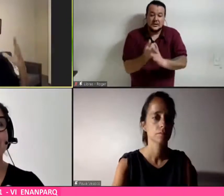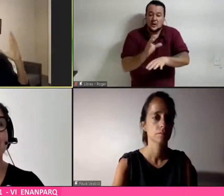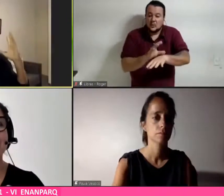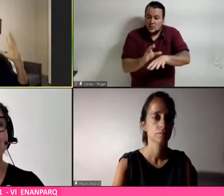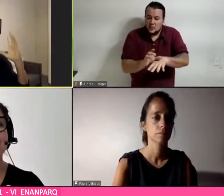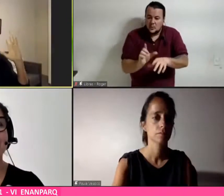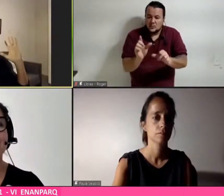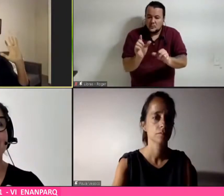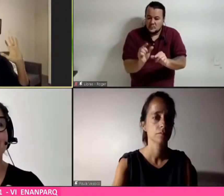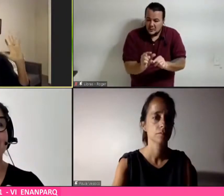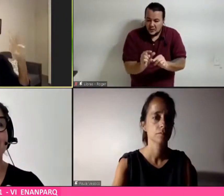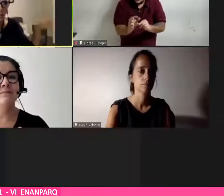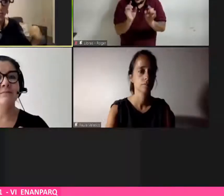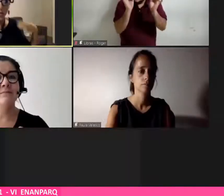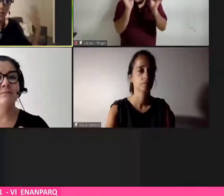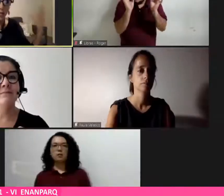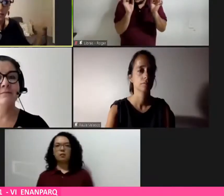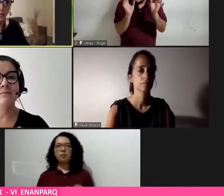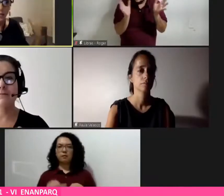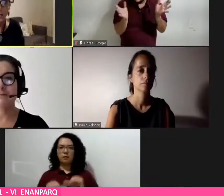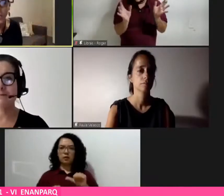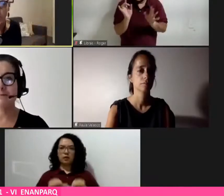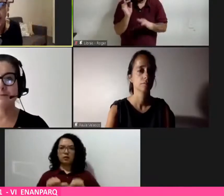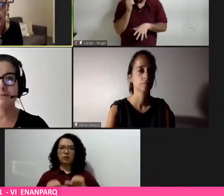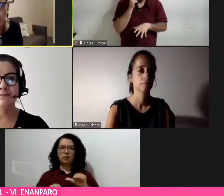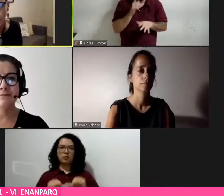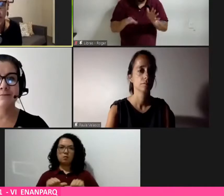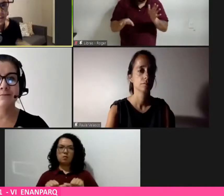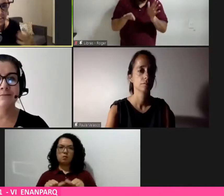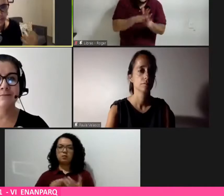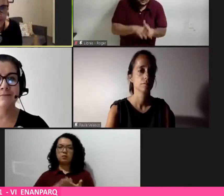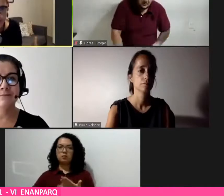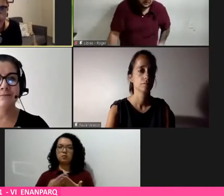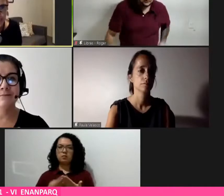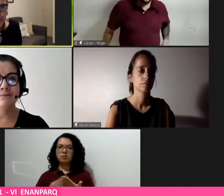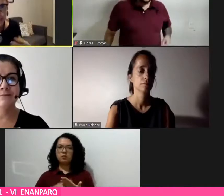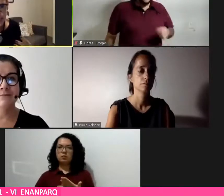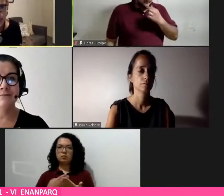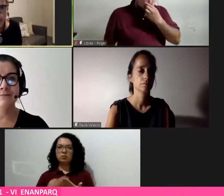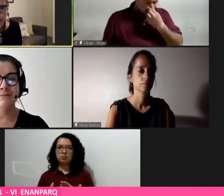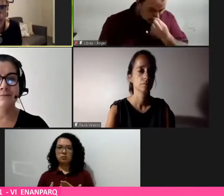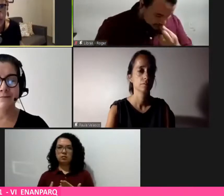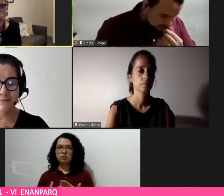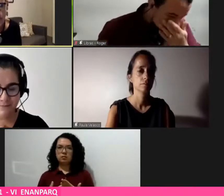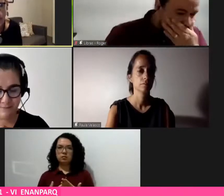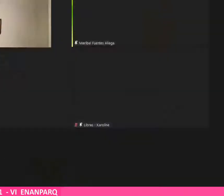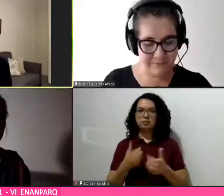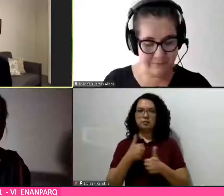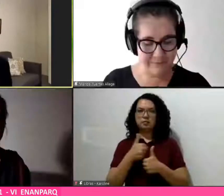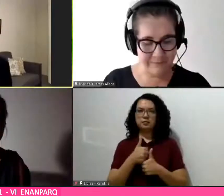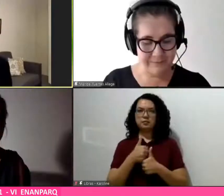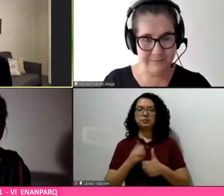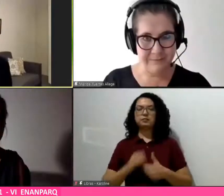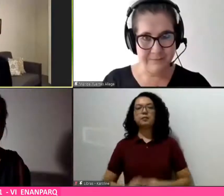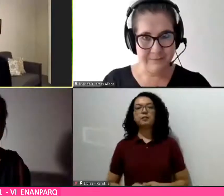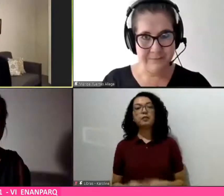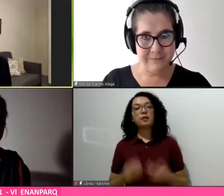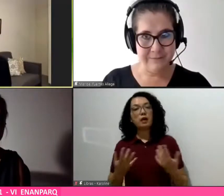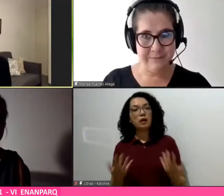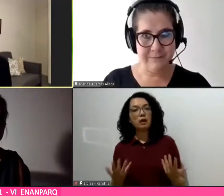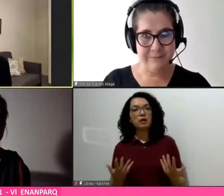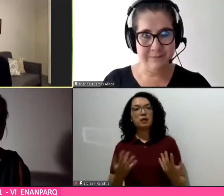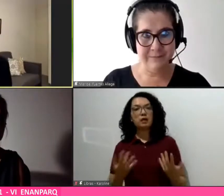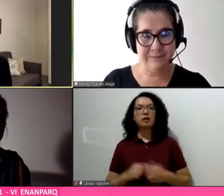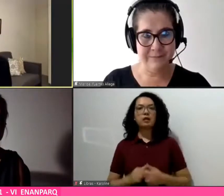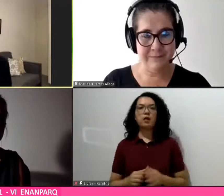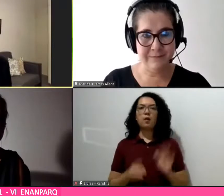especializações por enquanto para chegar ao nível de mestrado em diversas áreas, eventos. Então, uma